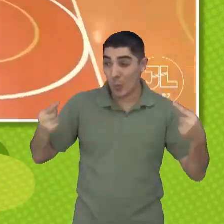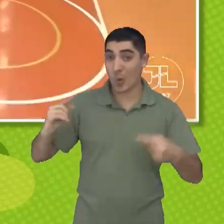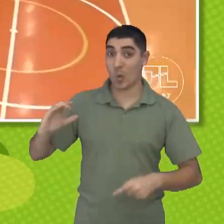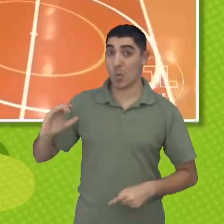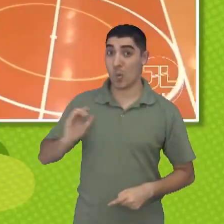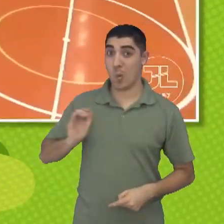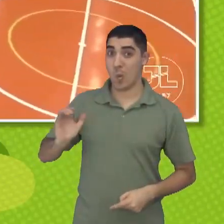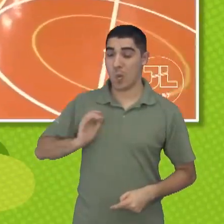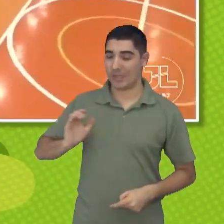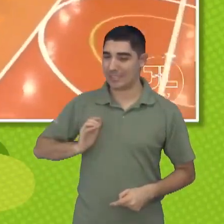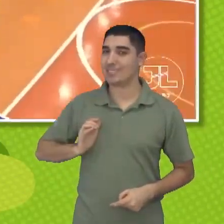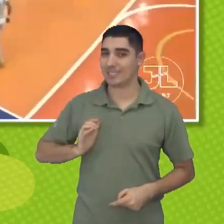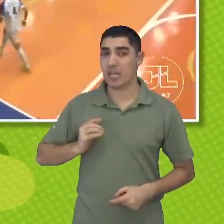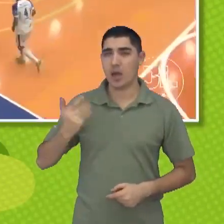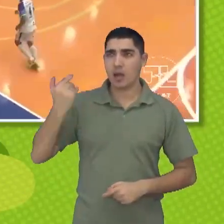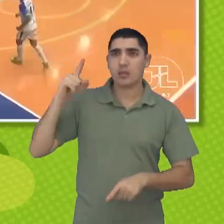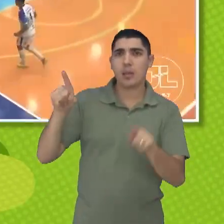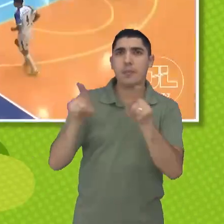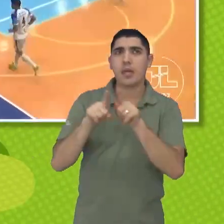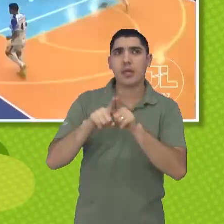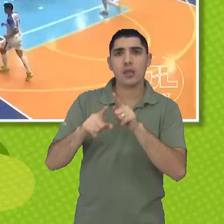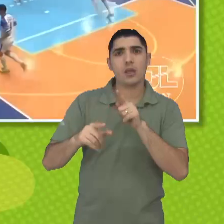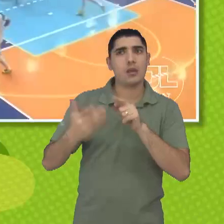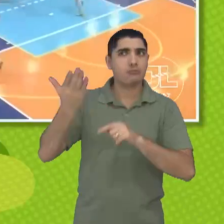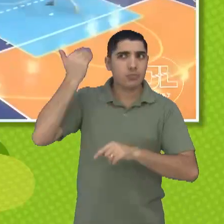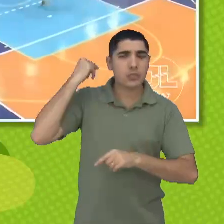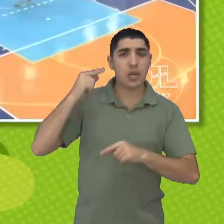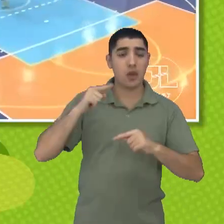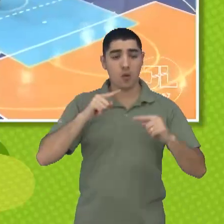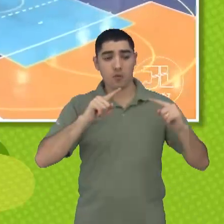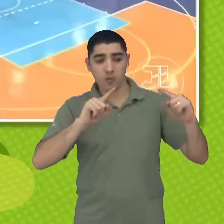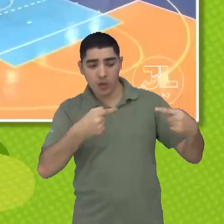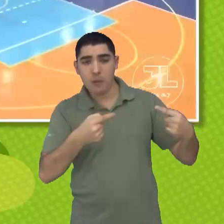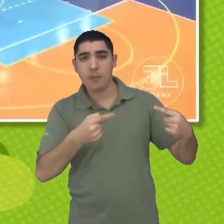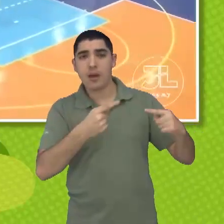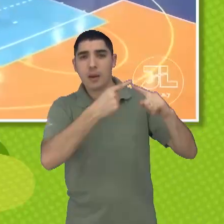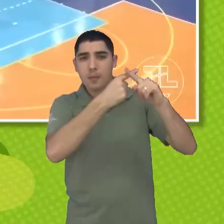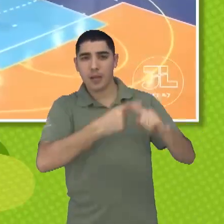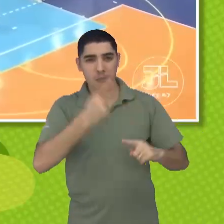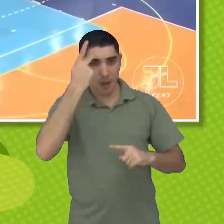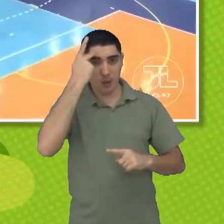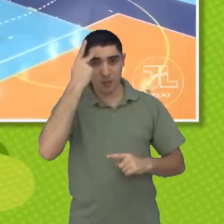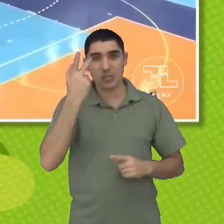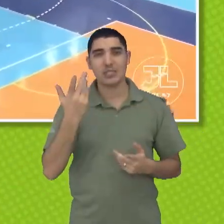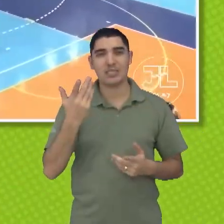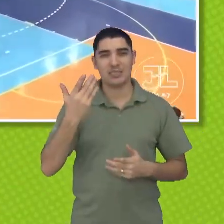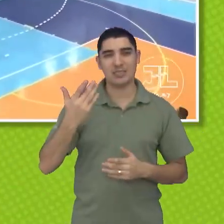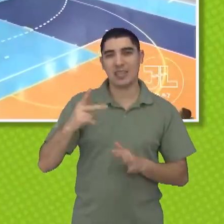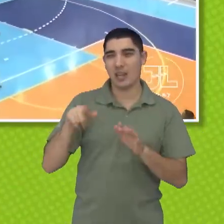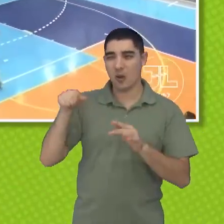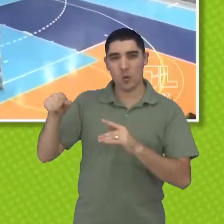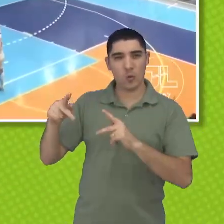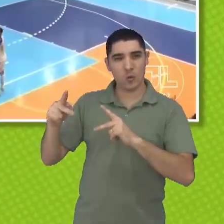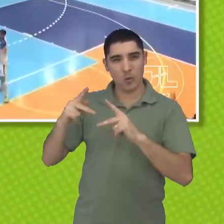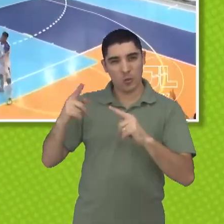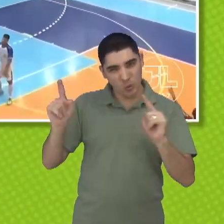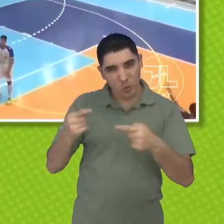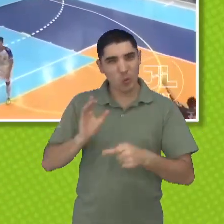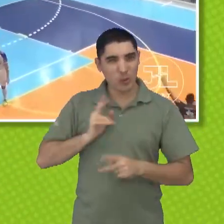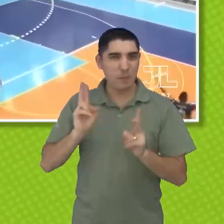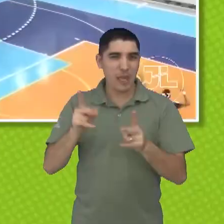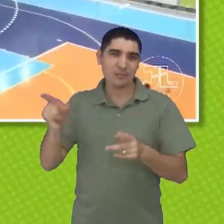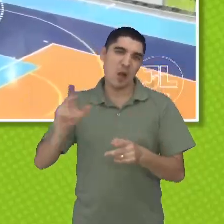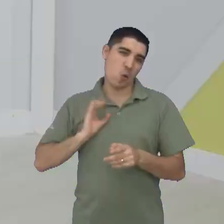última final do Paulista, o Corinthians foi campeão. Tomara que o São José dê essa revanche agora na semifinal e que o São José avance aí para a decisão